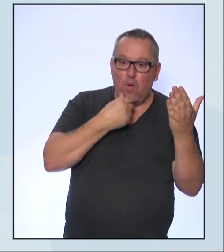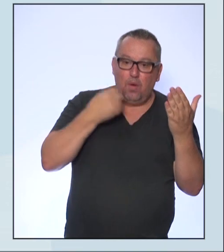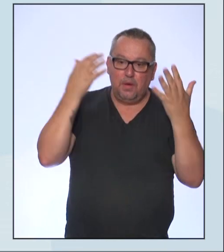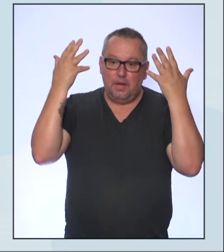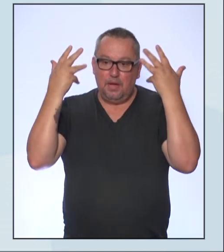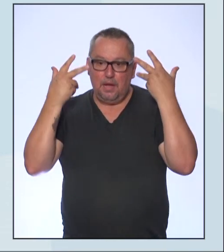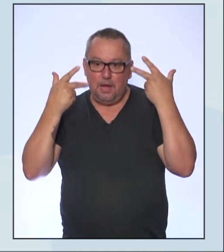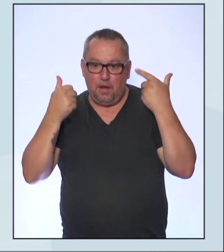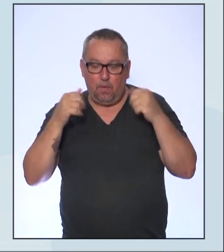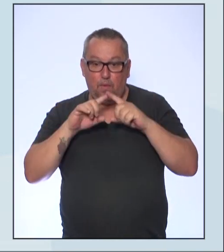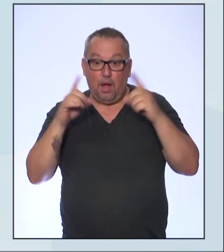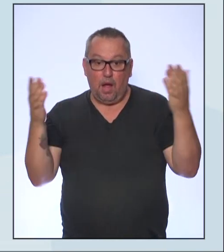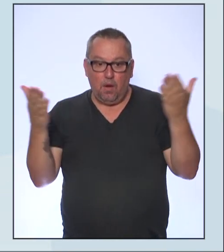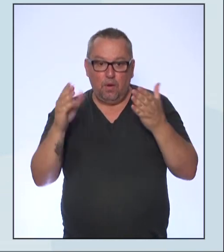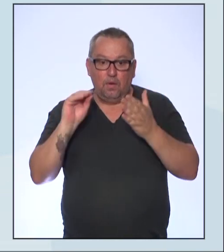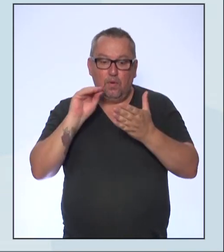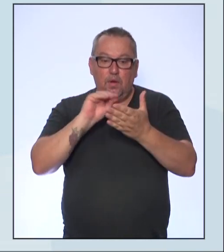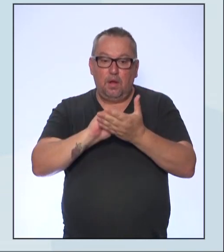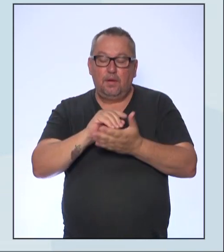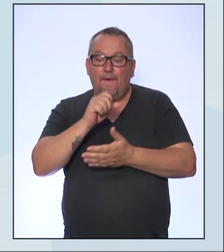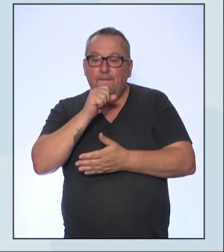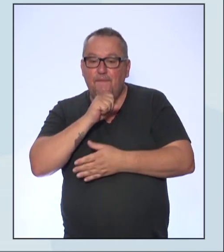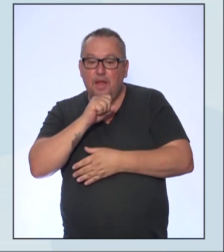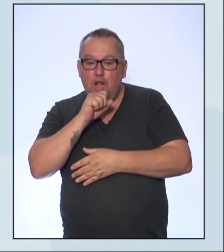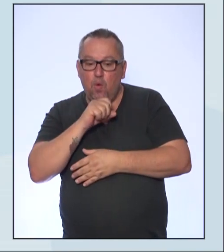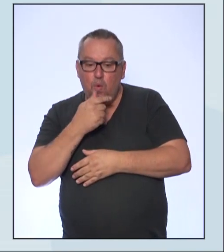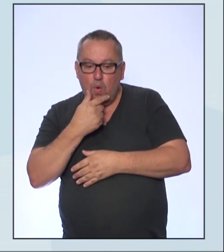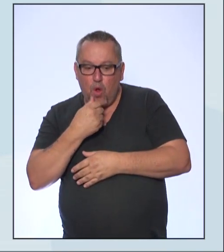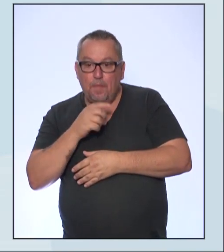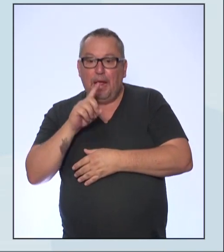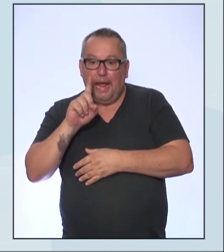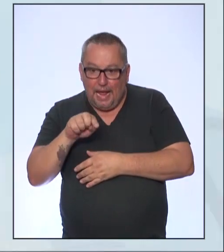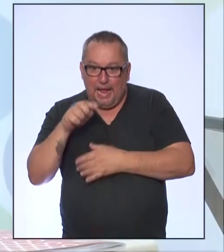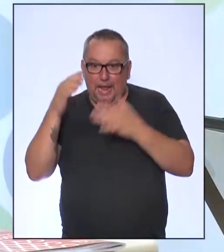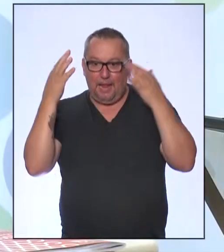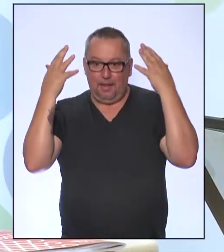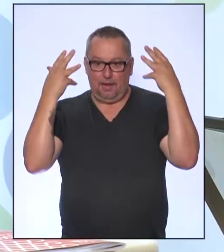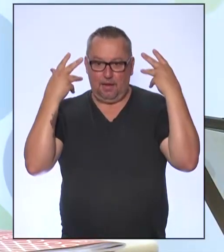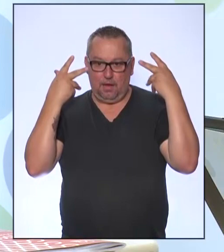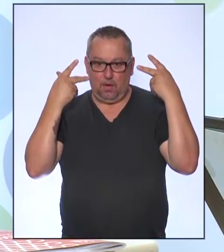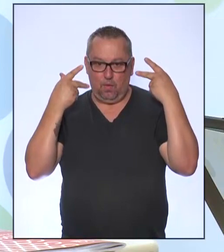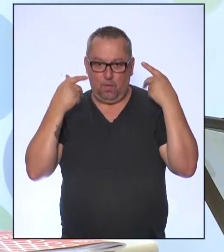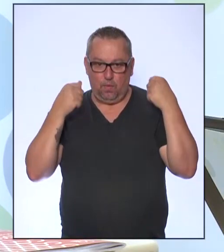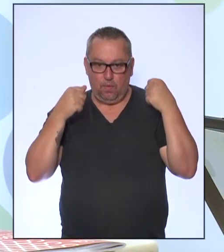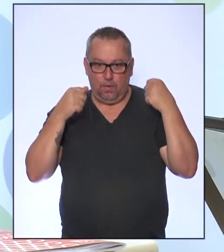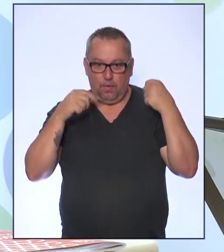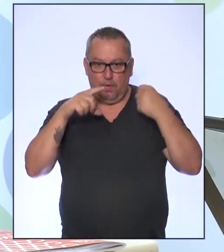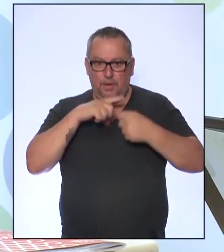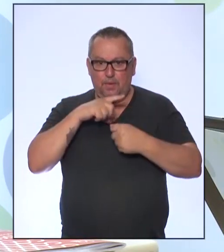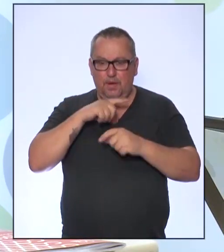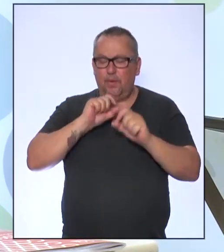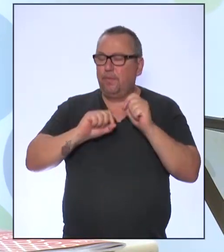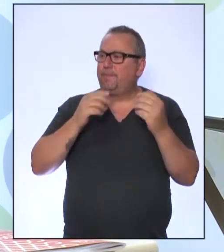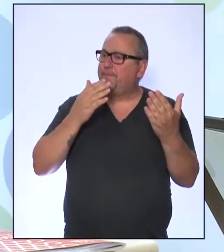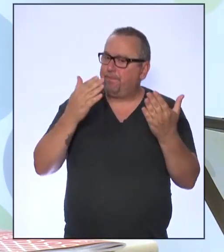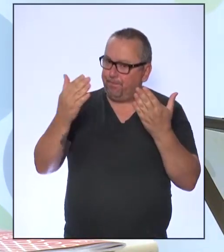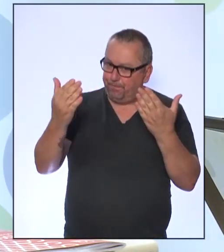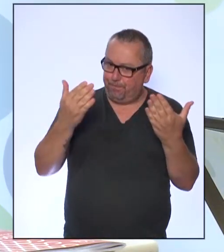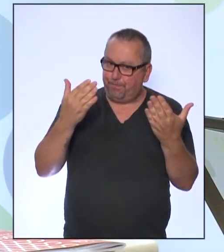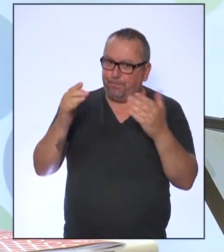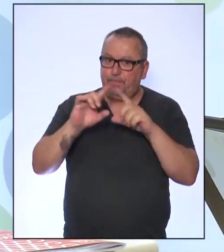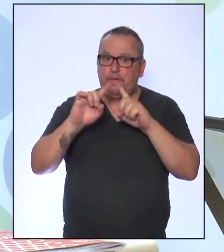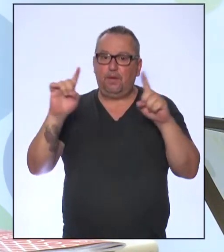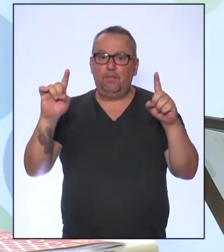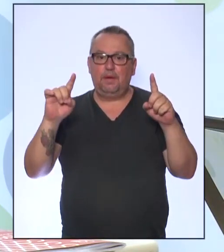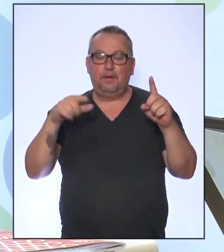se eu colocar o velho homem é um leão, eu estou dizendo o quê? Eu tenho um elemento comparativo, porém